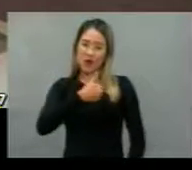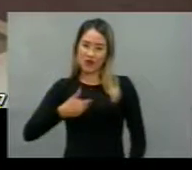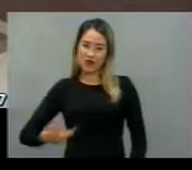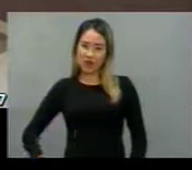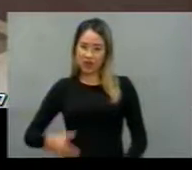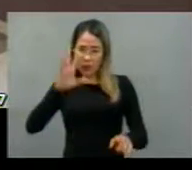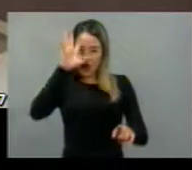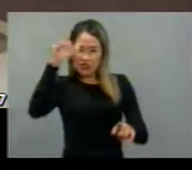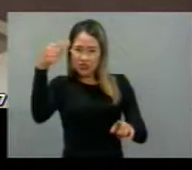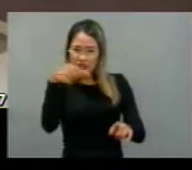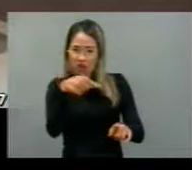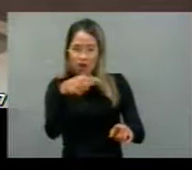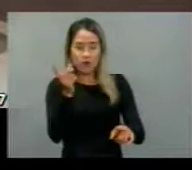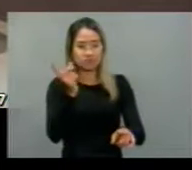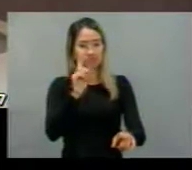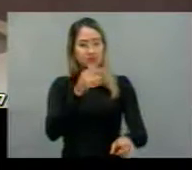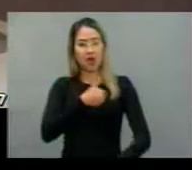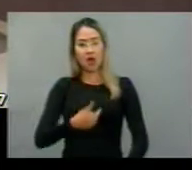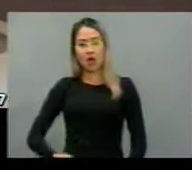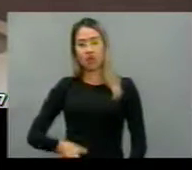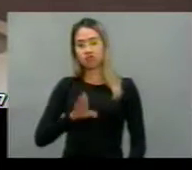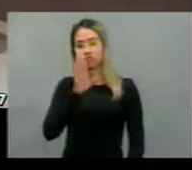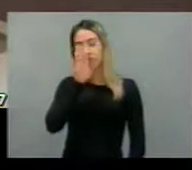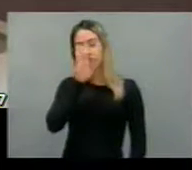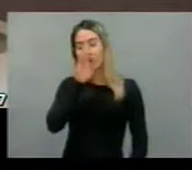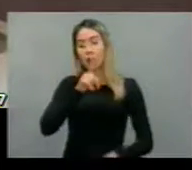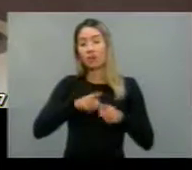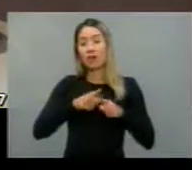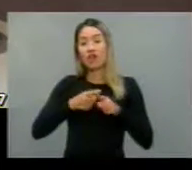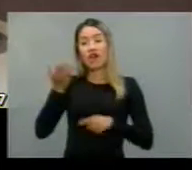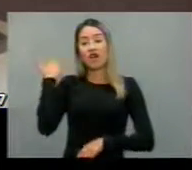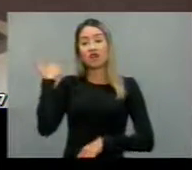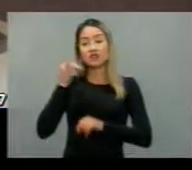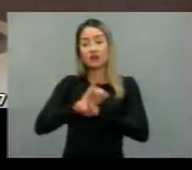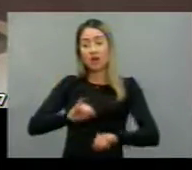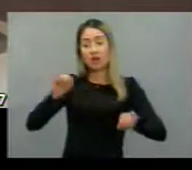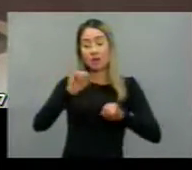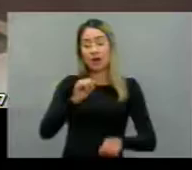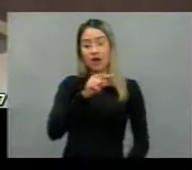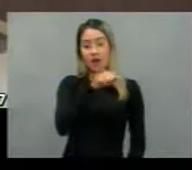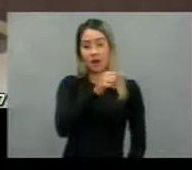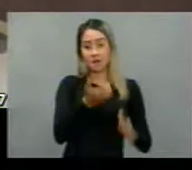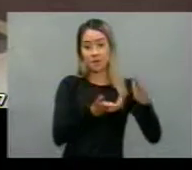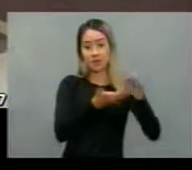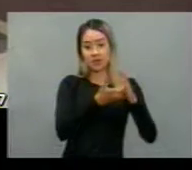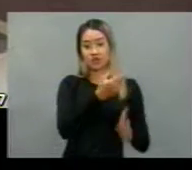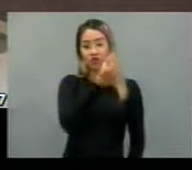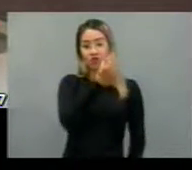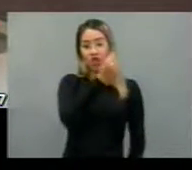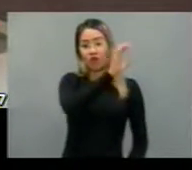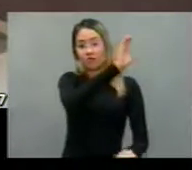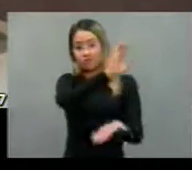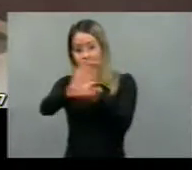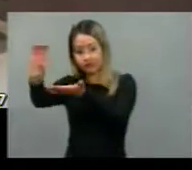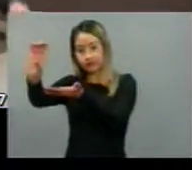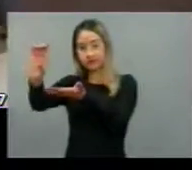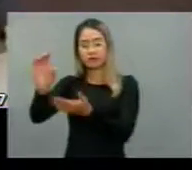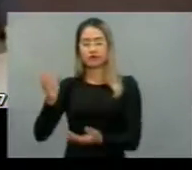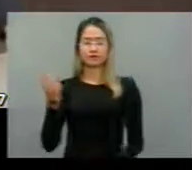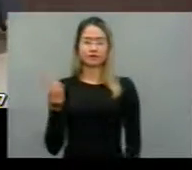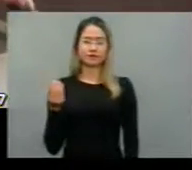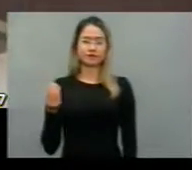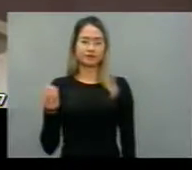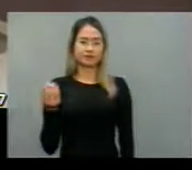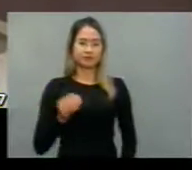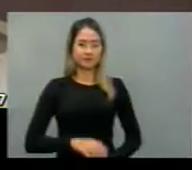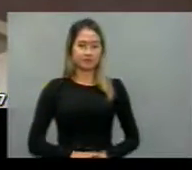mais uma fase da Operação Lava Jato. Veja, eu queria dizer a